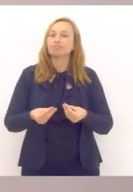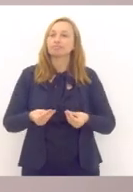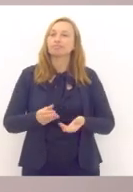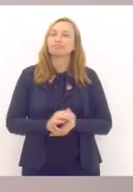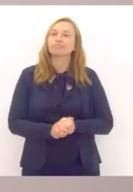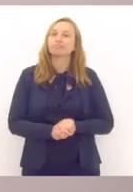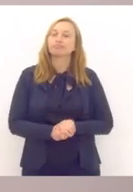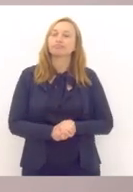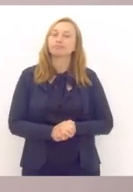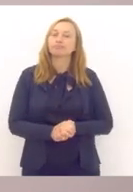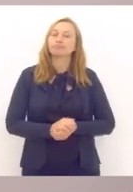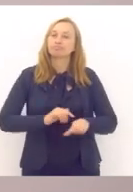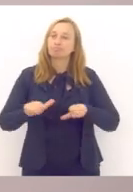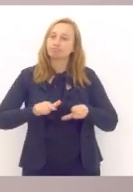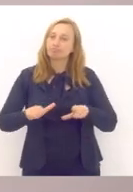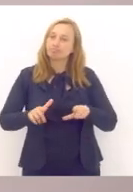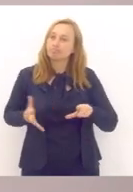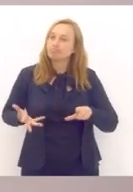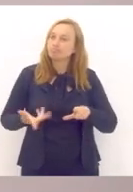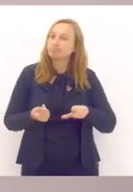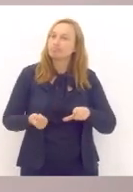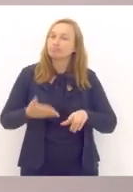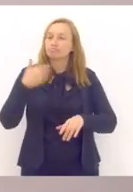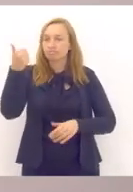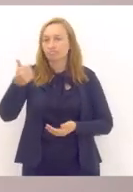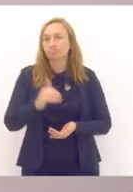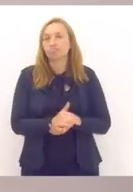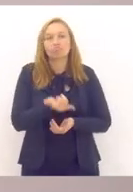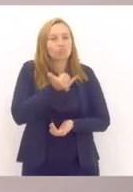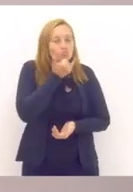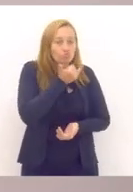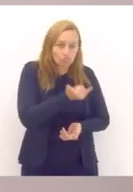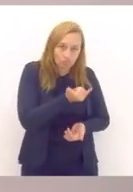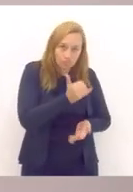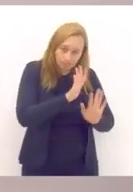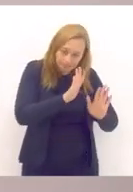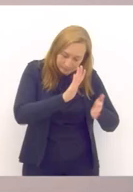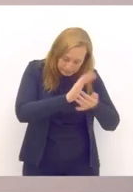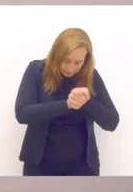um fluxo muito melhor, porque assim, desculpa,